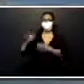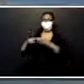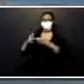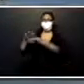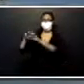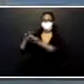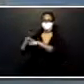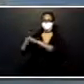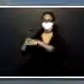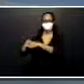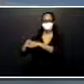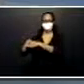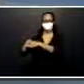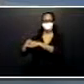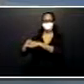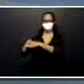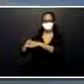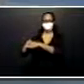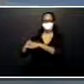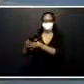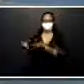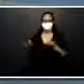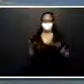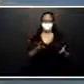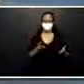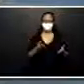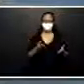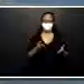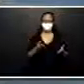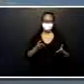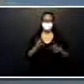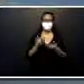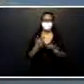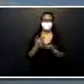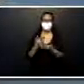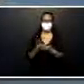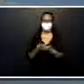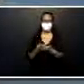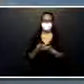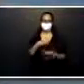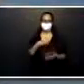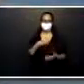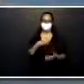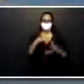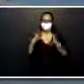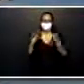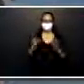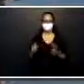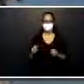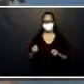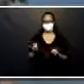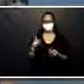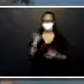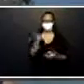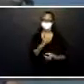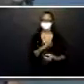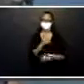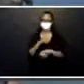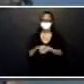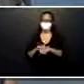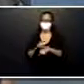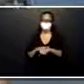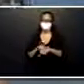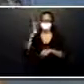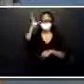de Barretos. Sejam bem-vindos a uma videoaula. Sintam-se acolhidos por todos nós neste momento